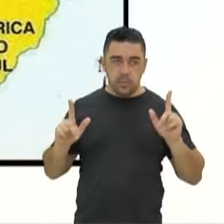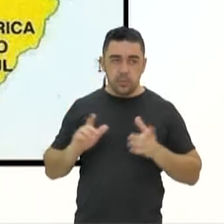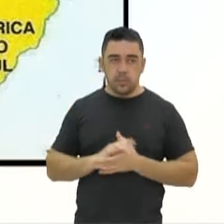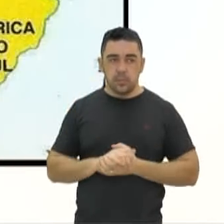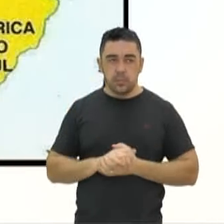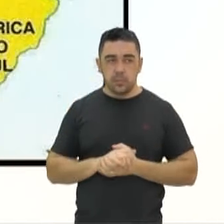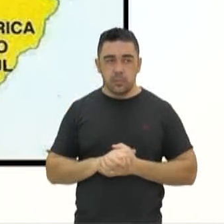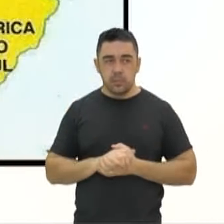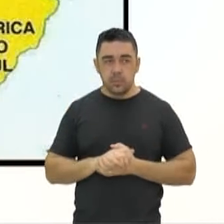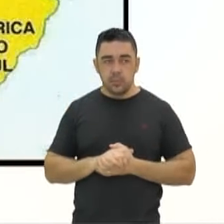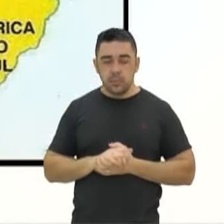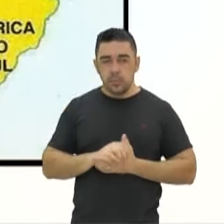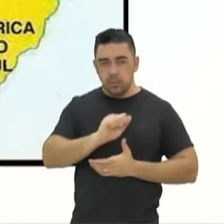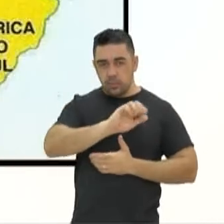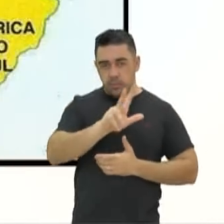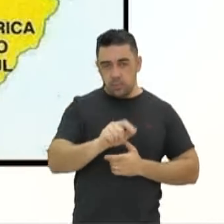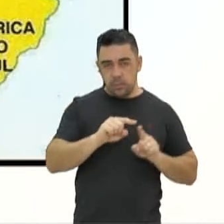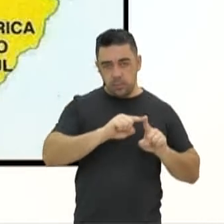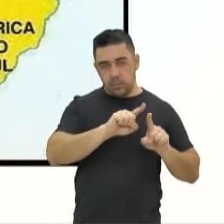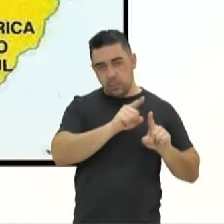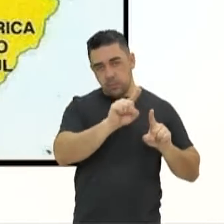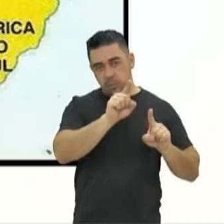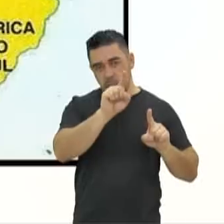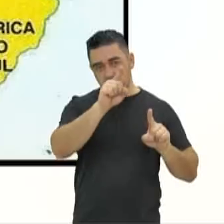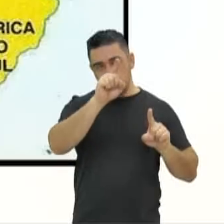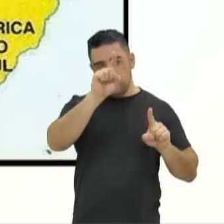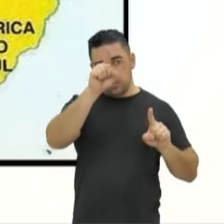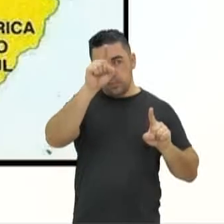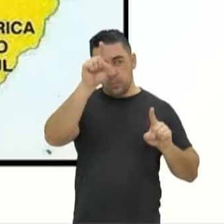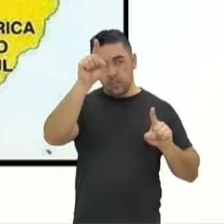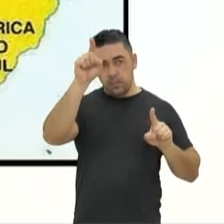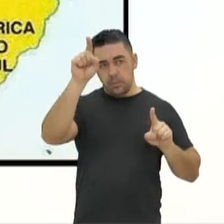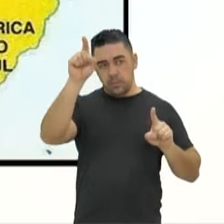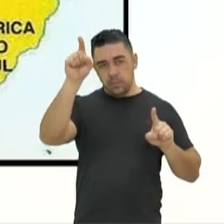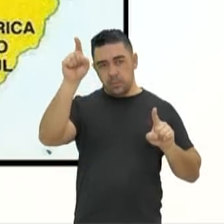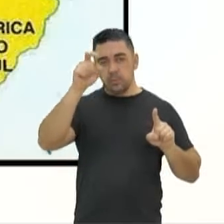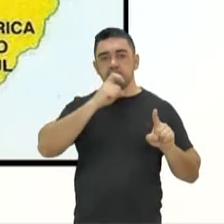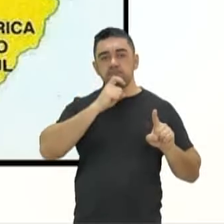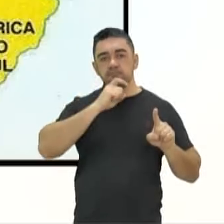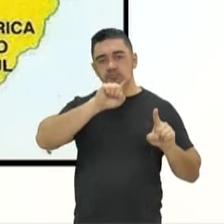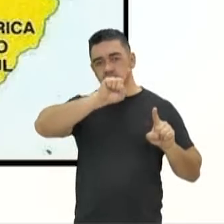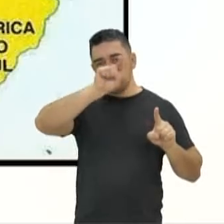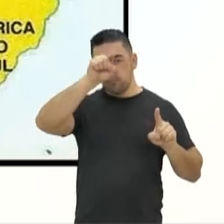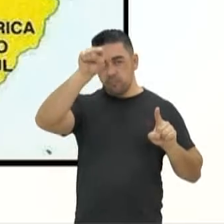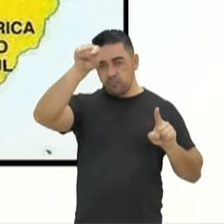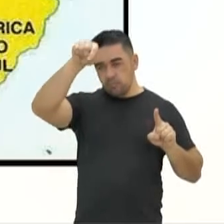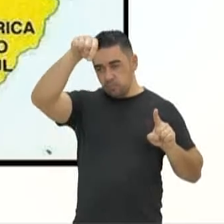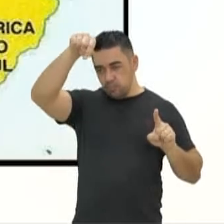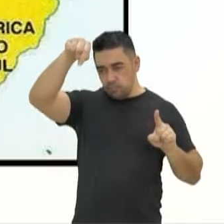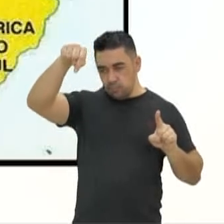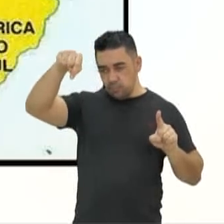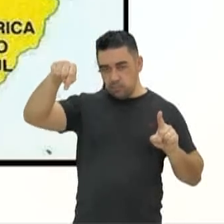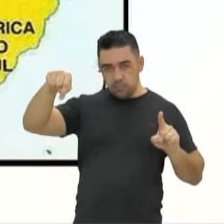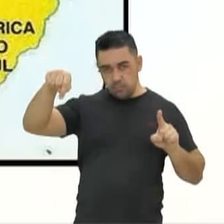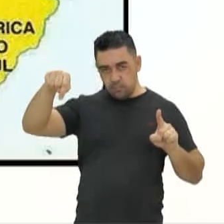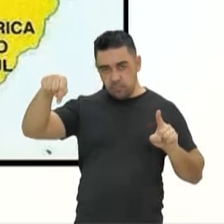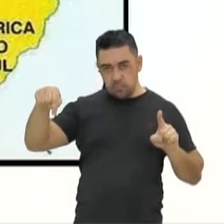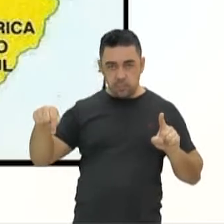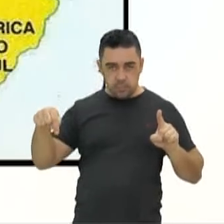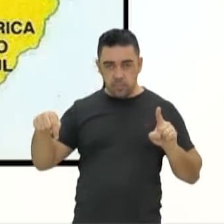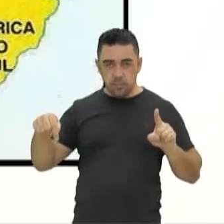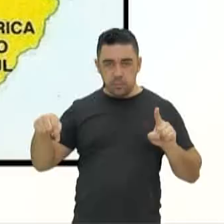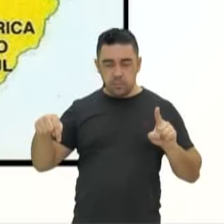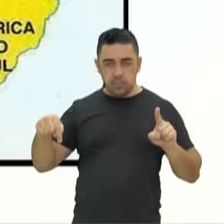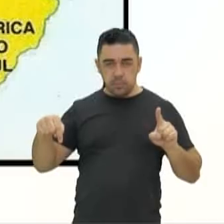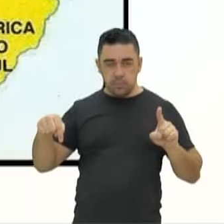mas eles saíram então lá da África, foram indo em direção à Ásia, Sibéria, atravessaram o Estreito de Bering, passaram pelo Alasca, chegaram